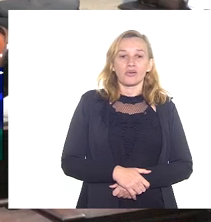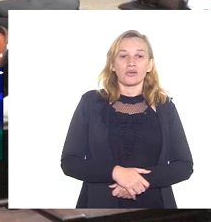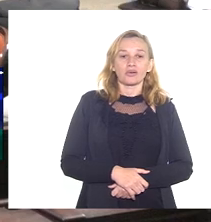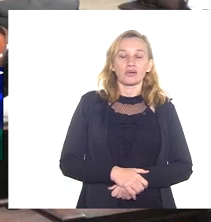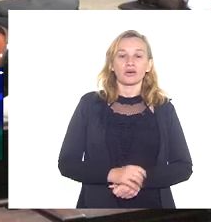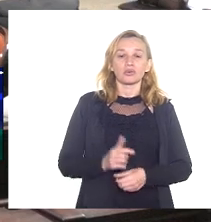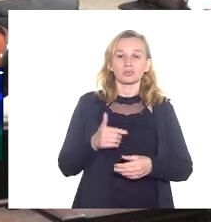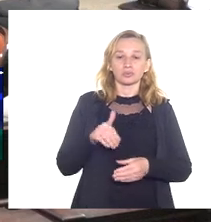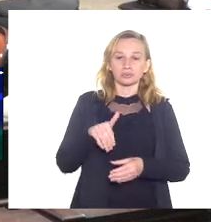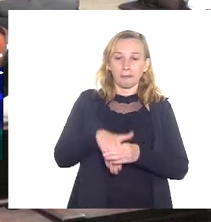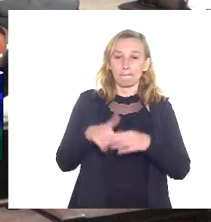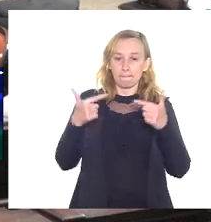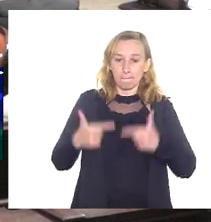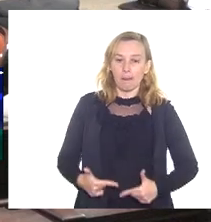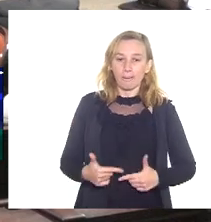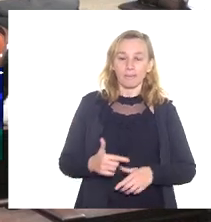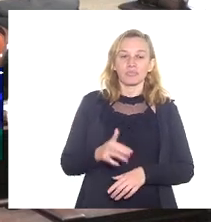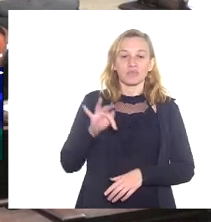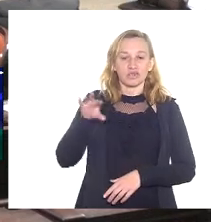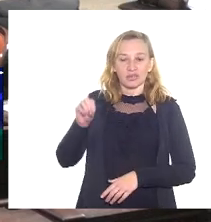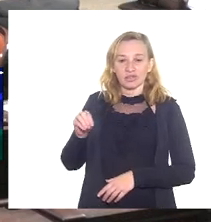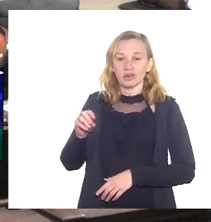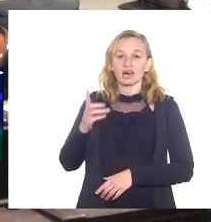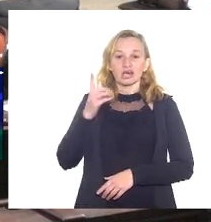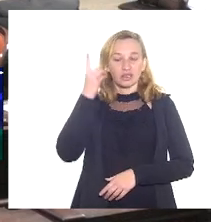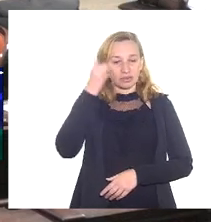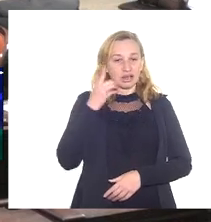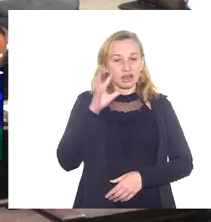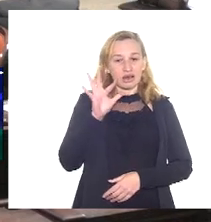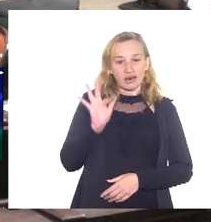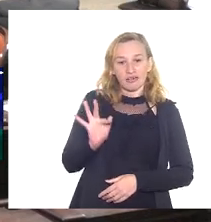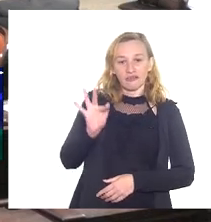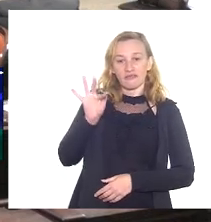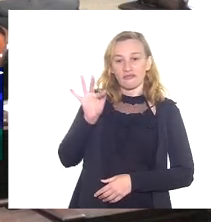Abstenção, Flávio Serafim. Deputada Franciane Mota.